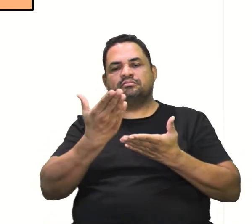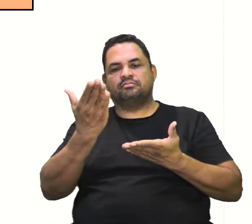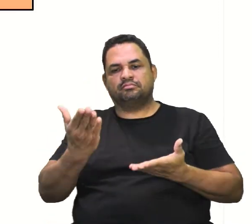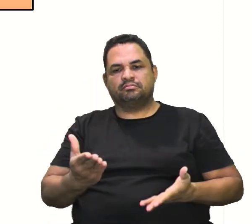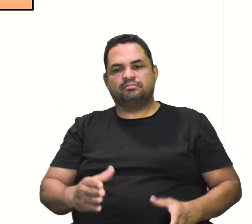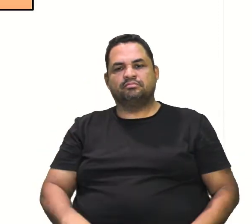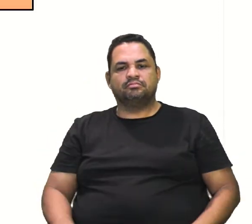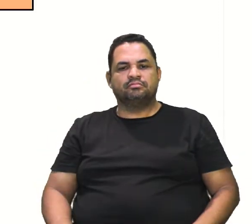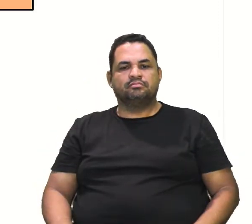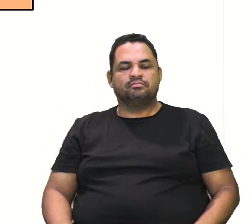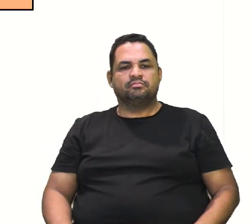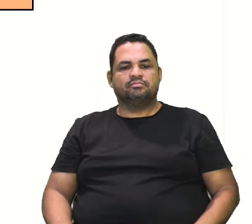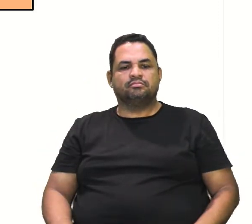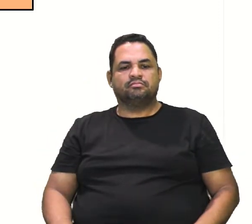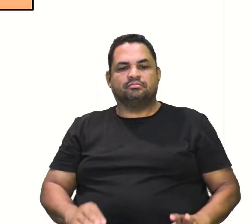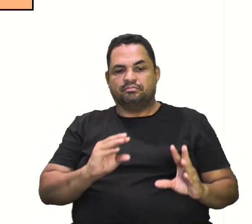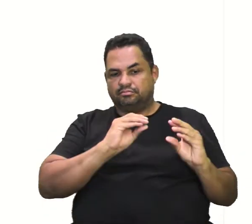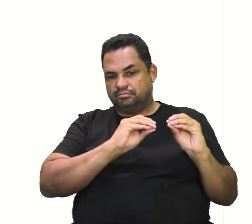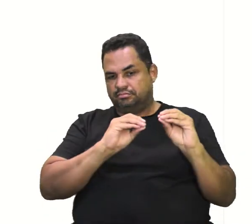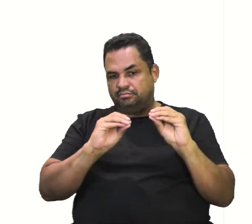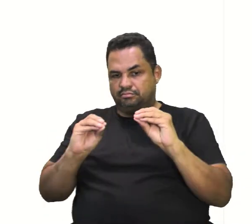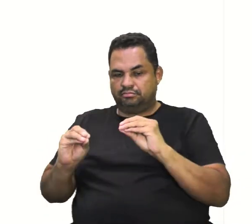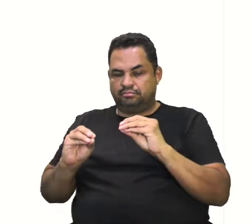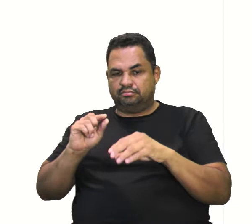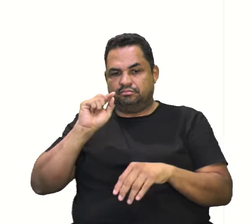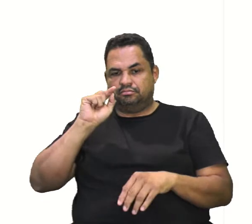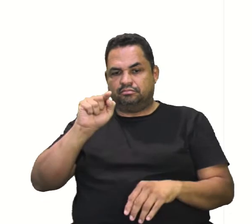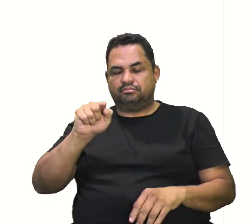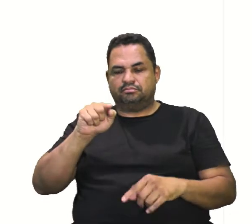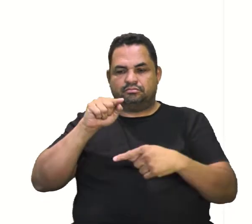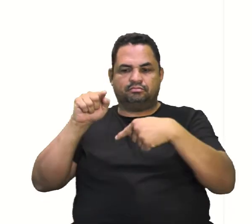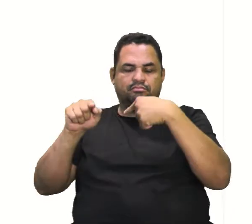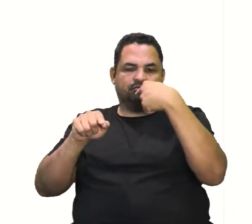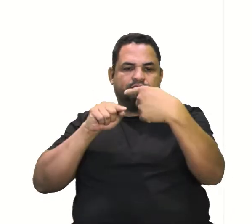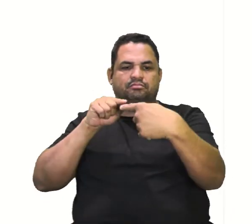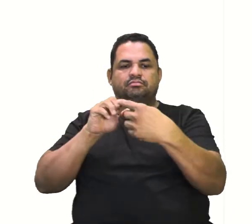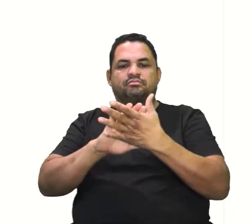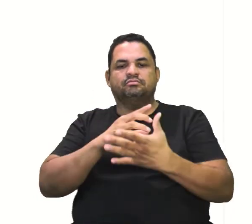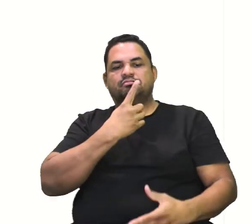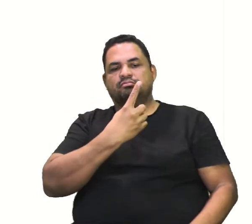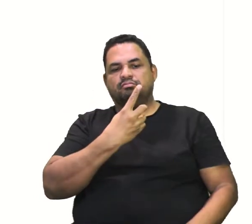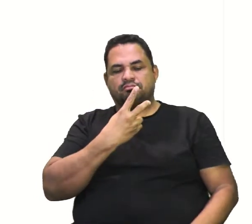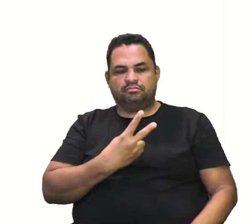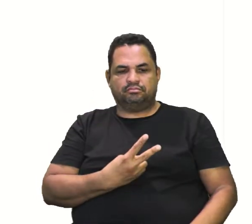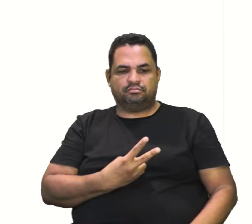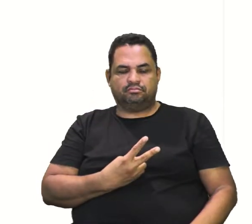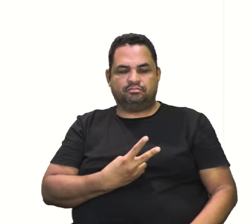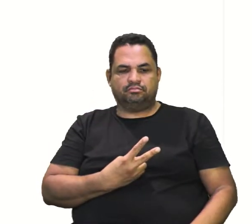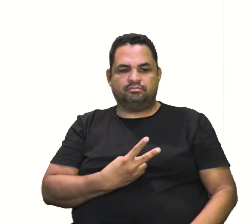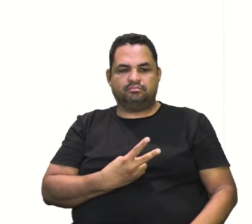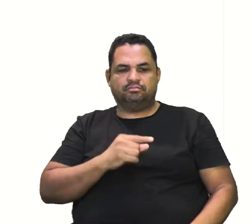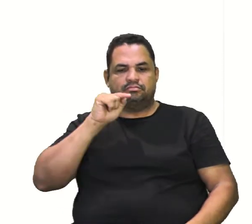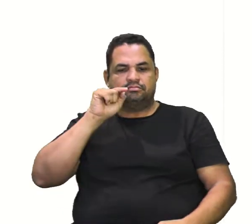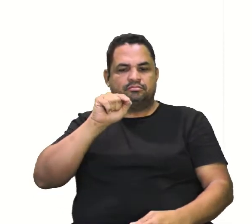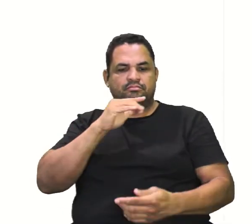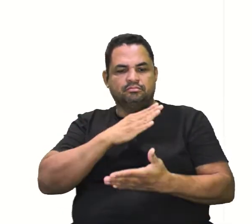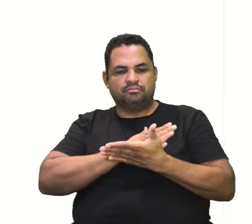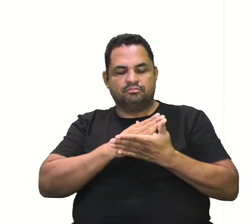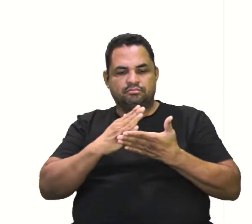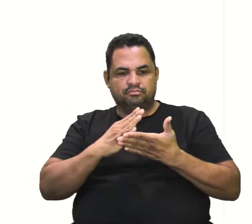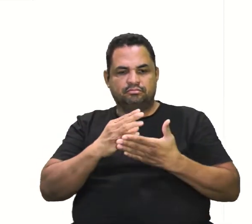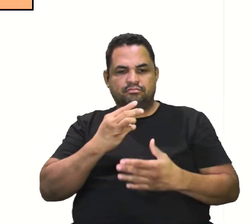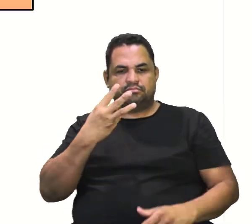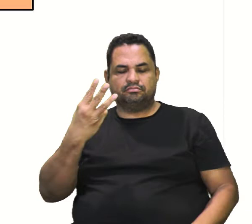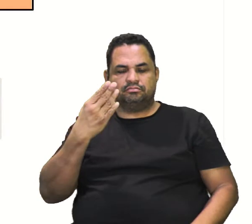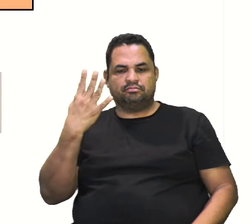esse caso é que deslocou o centro. Vocês vão conseguir observar que no primeiro e no segundo caso, o centro está na origem.